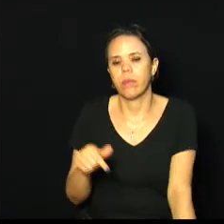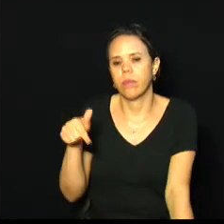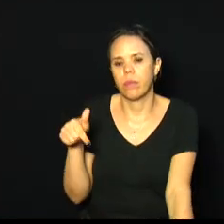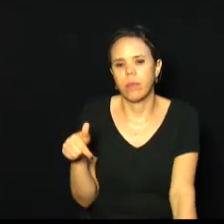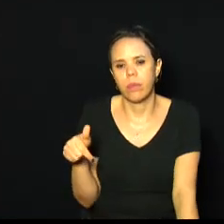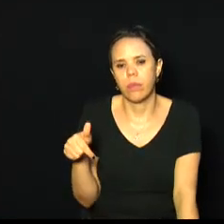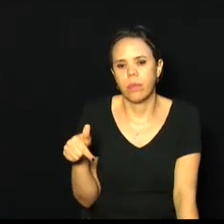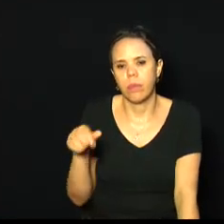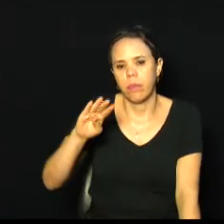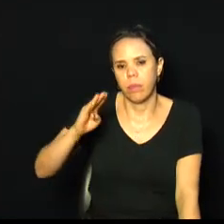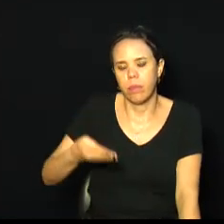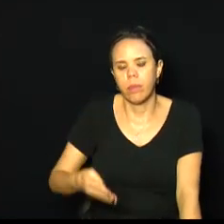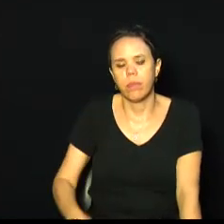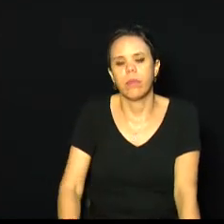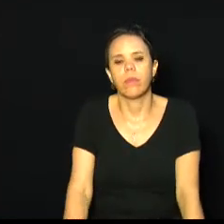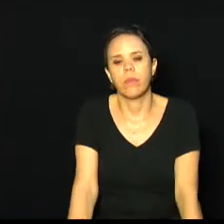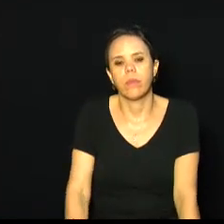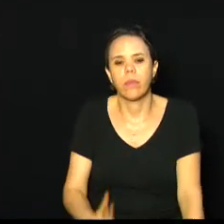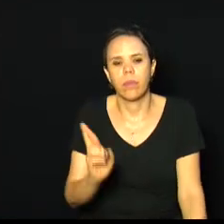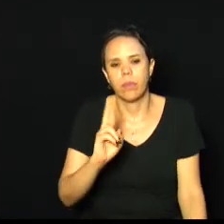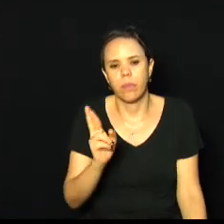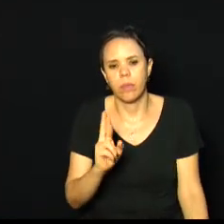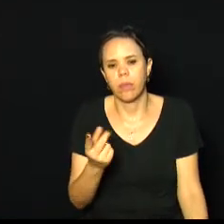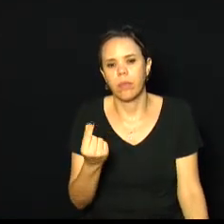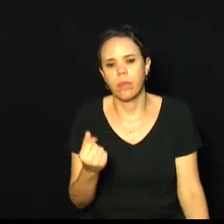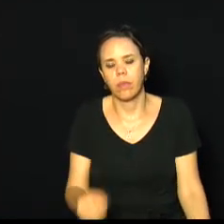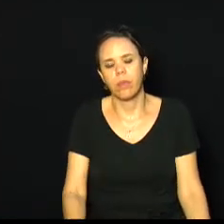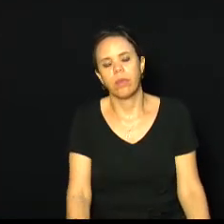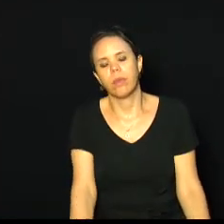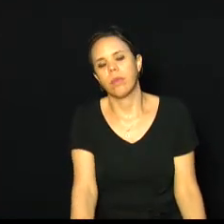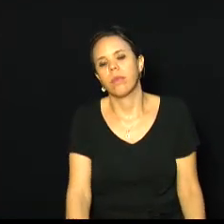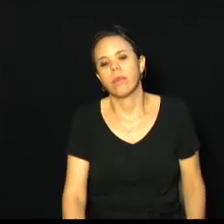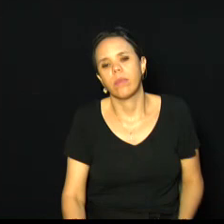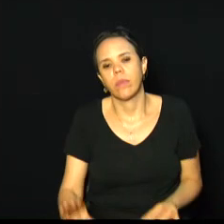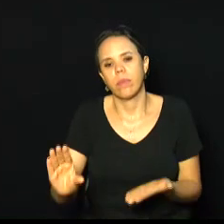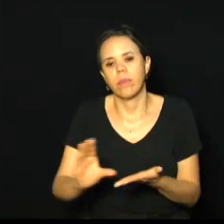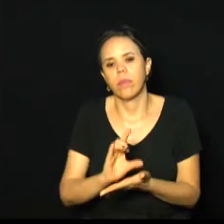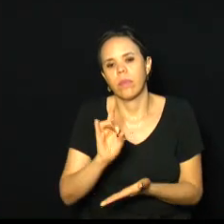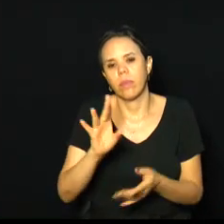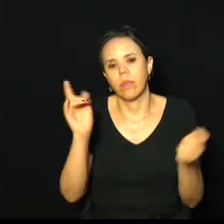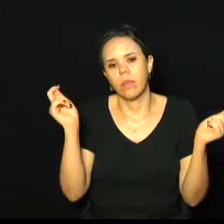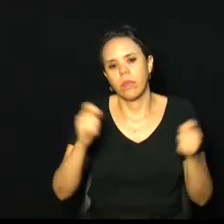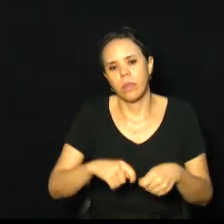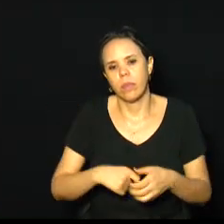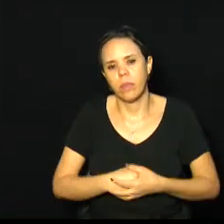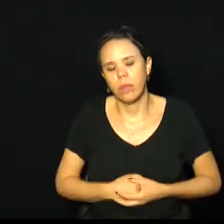6,7 bilhões de reais. Esse recurso só é possível